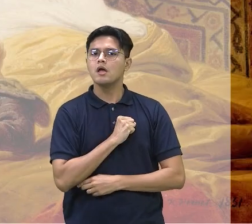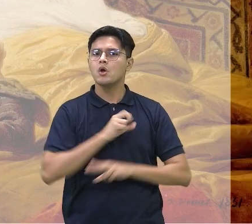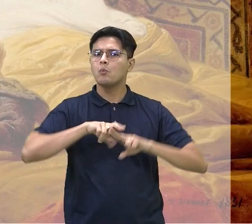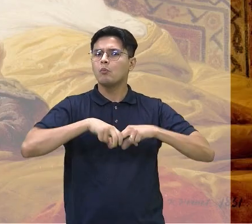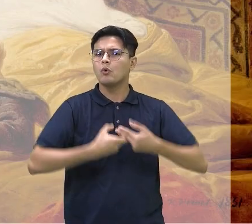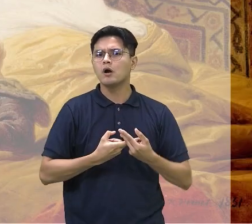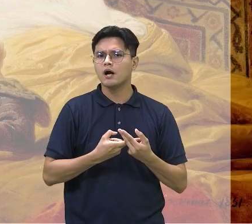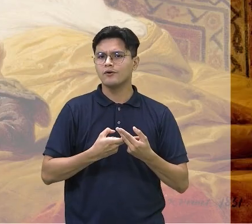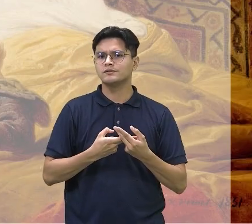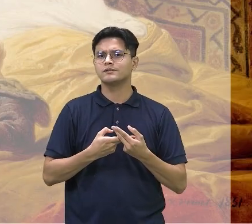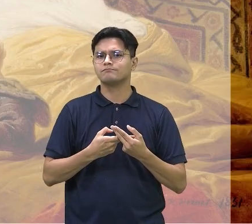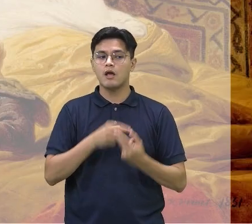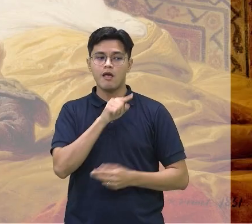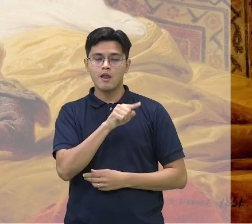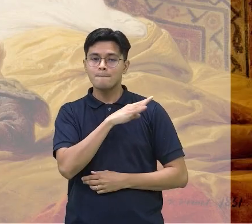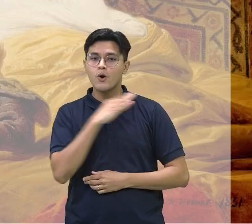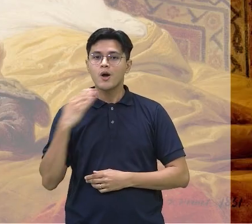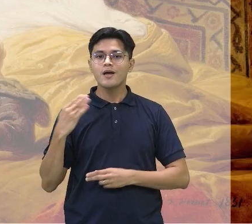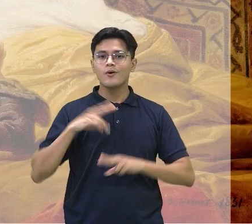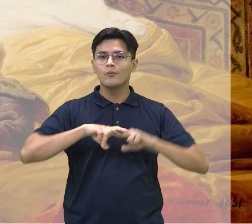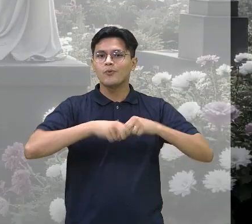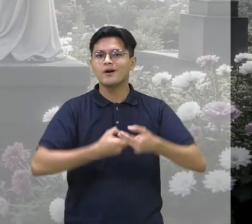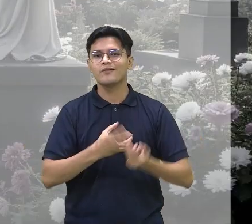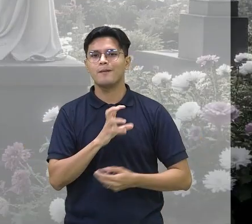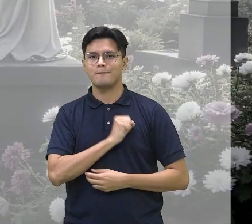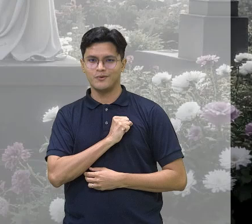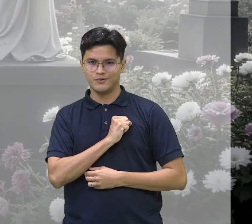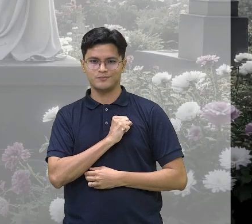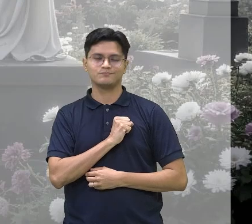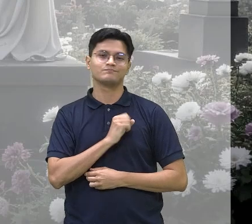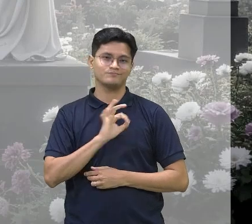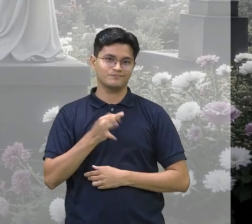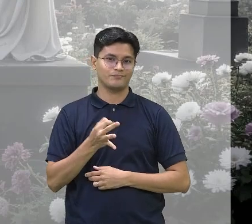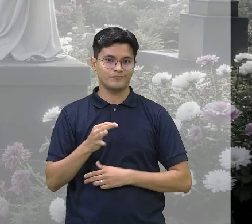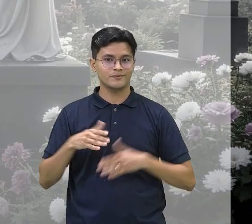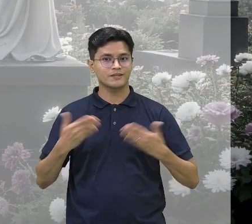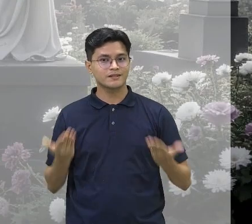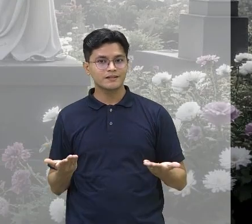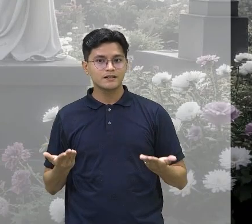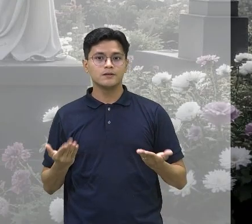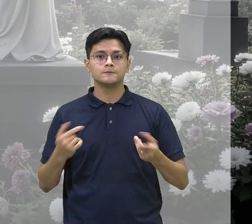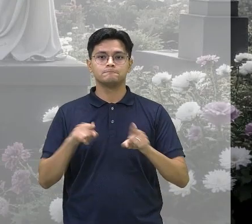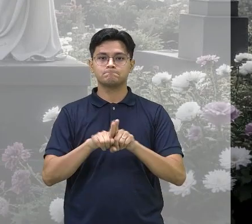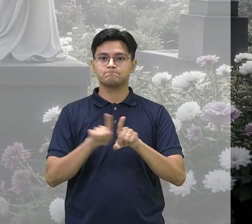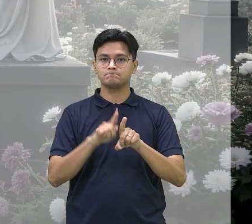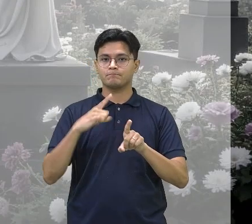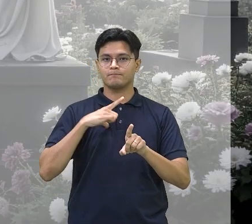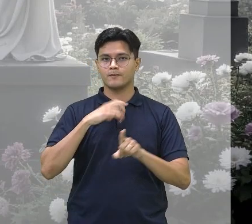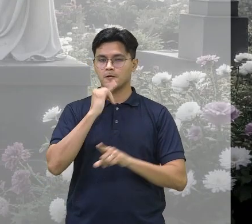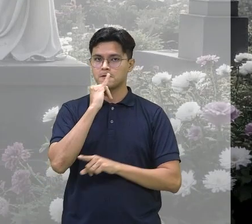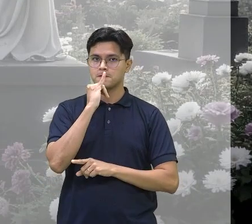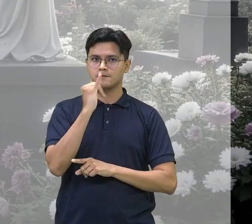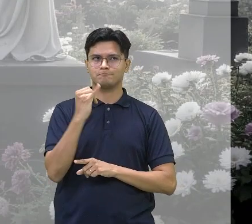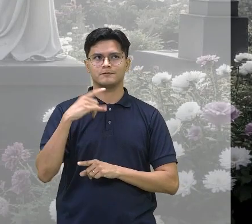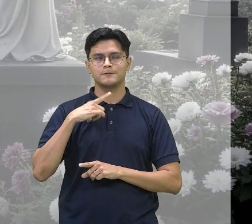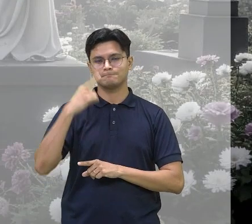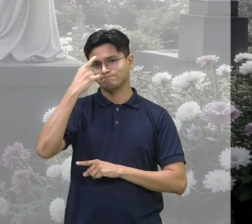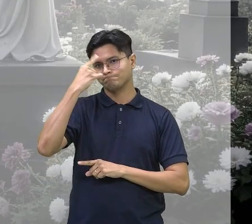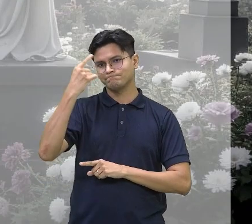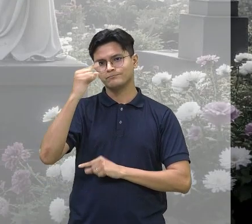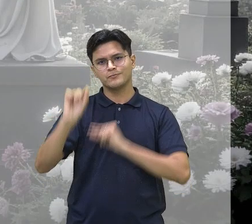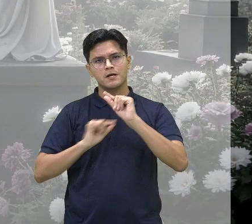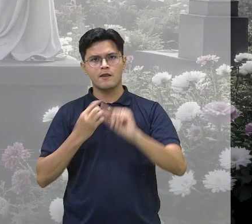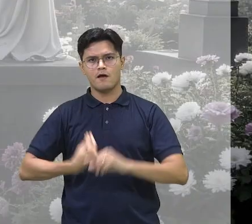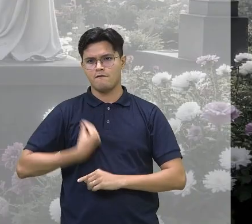sentido só de sentimento. Ele se entrega a essa vida. Então ele estava também muito ali da questão da uma vida mais boêmia, então não se alimentava